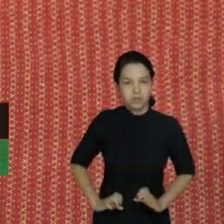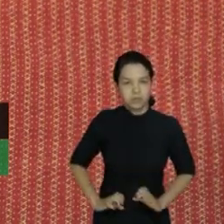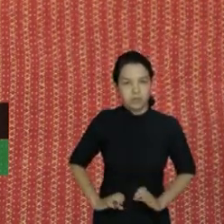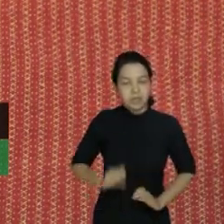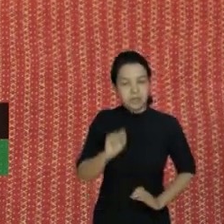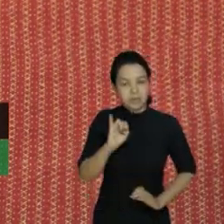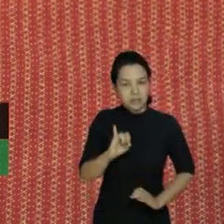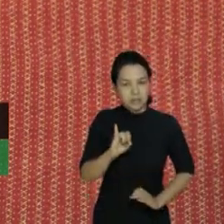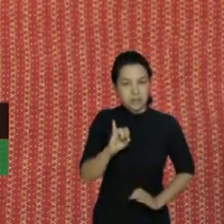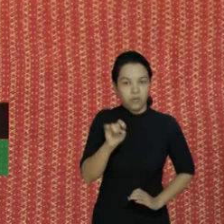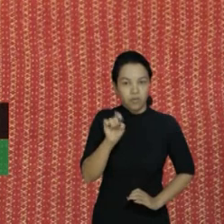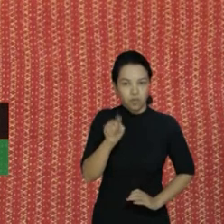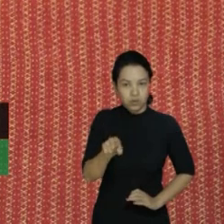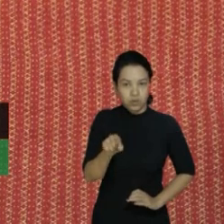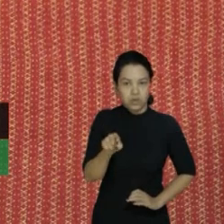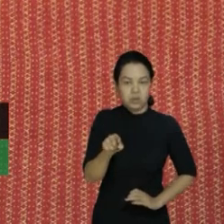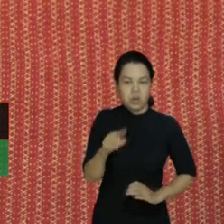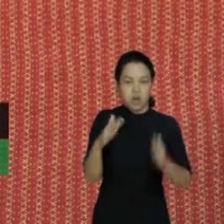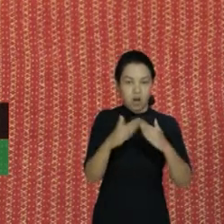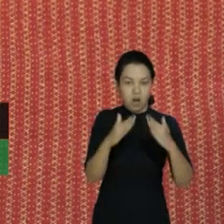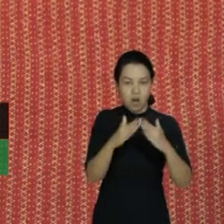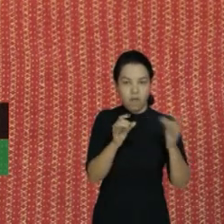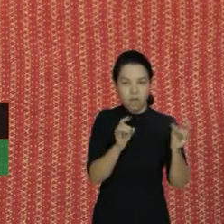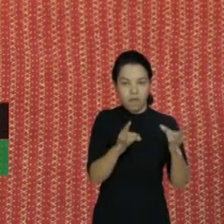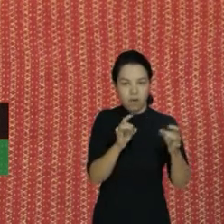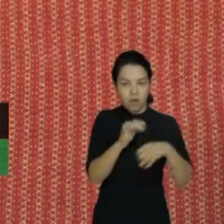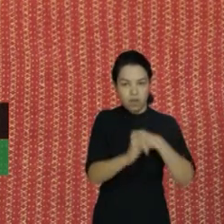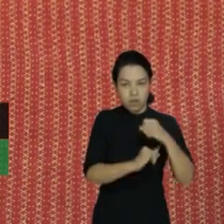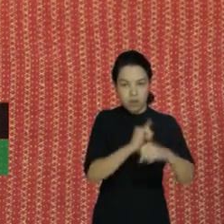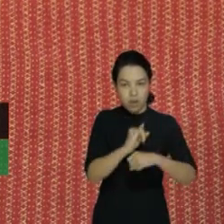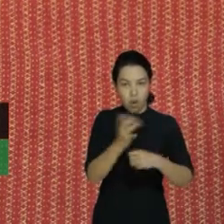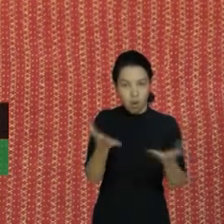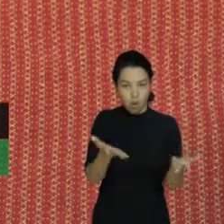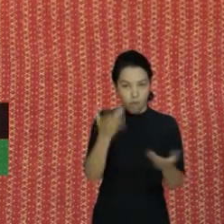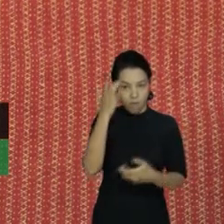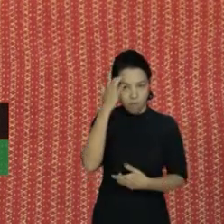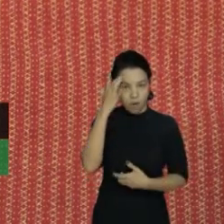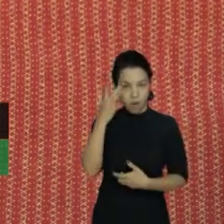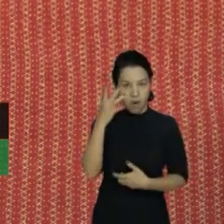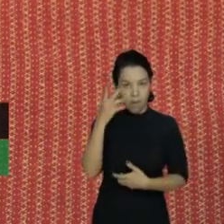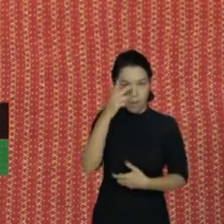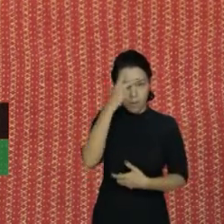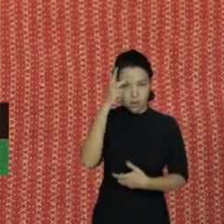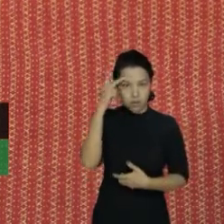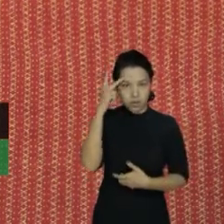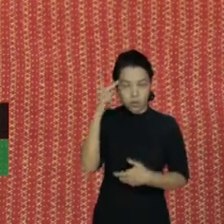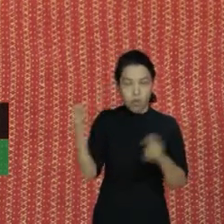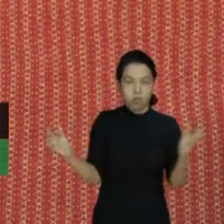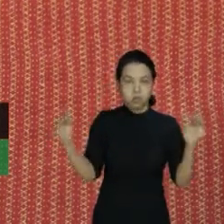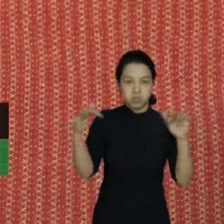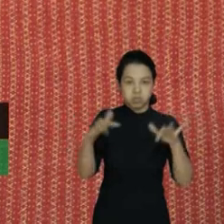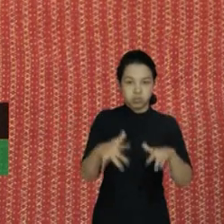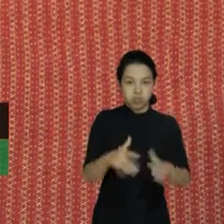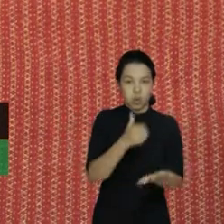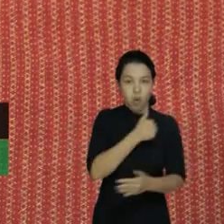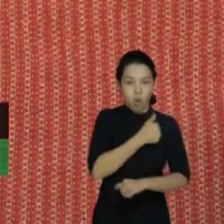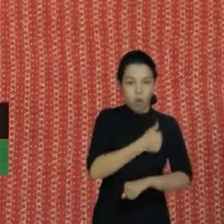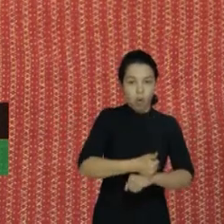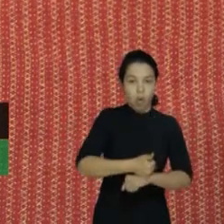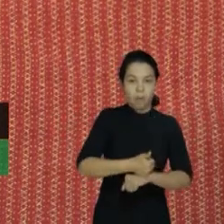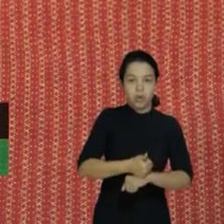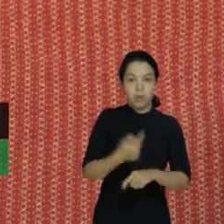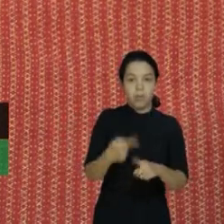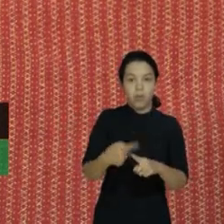coloca, por exemplo, um imóvel para venda na internet, que hoje está muito fácil, vem um monte de picareta para te dar golpe e você cai no golpe. Por quê? Porque você não